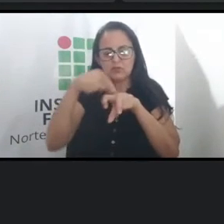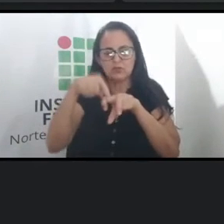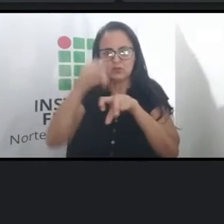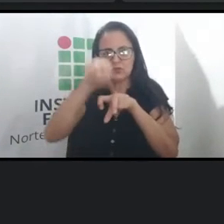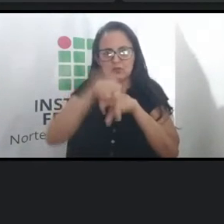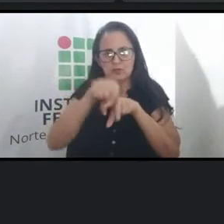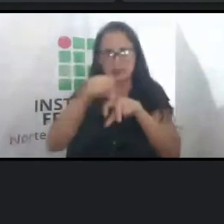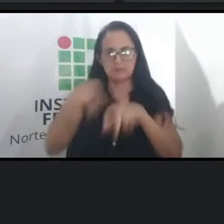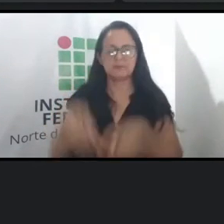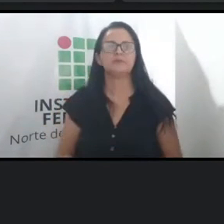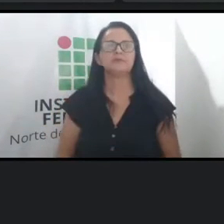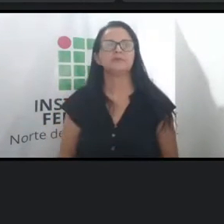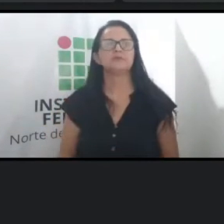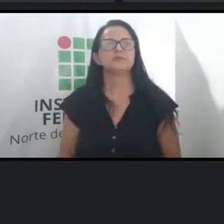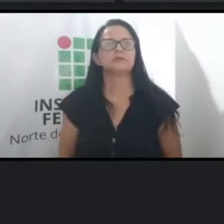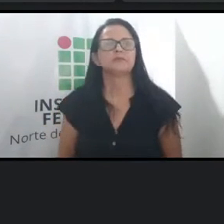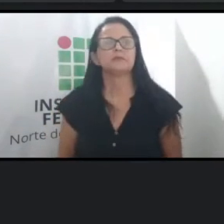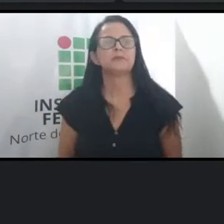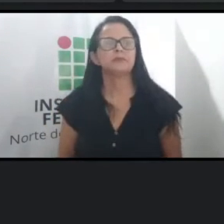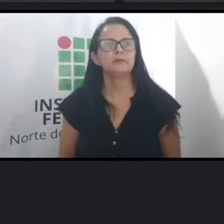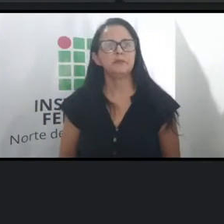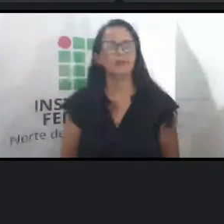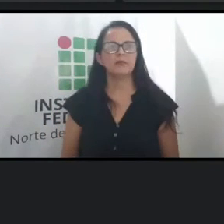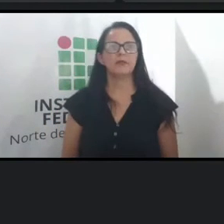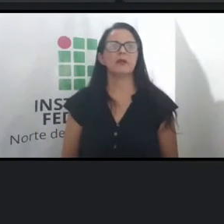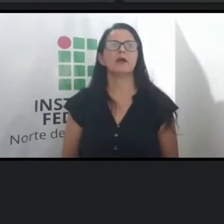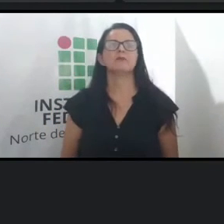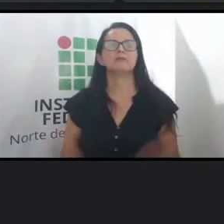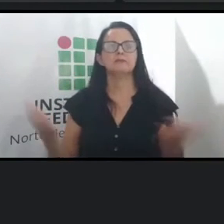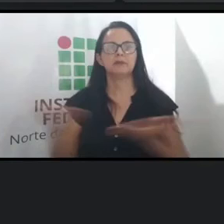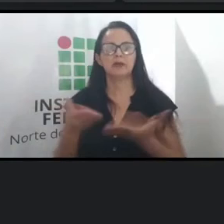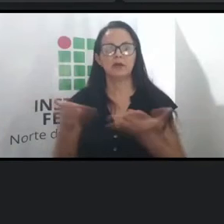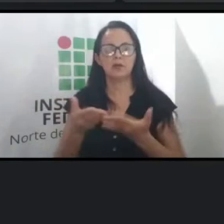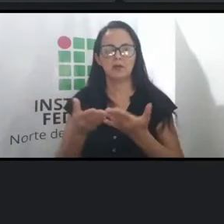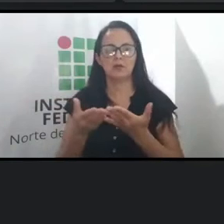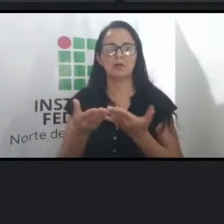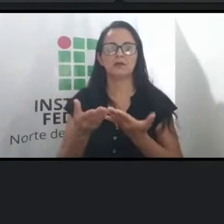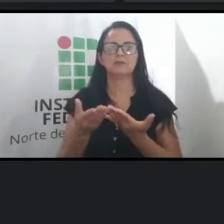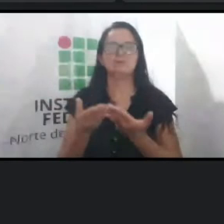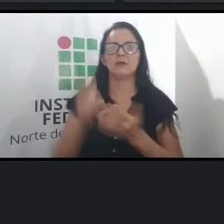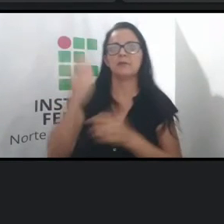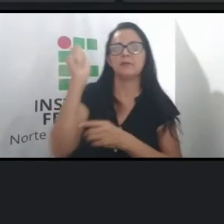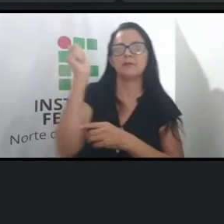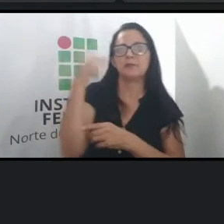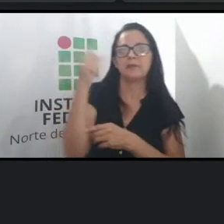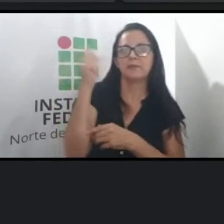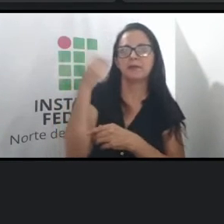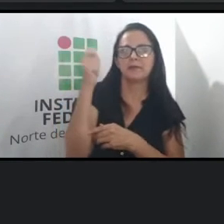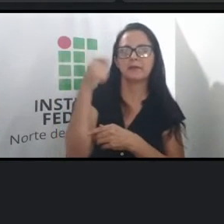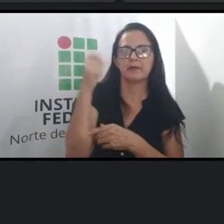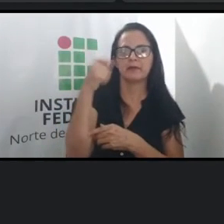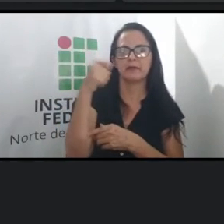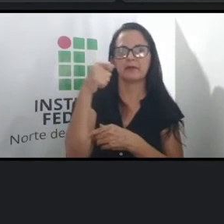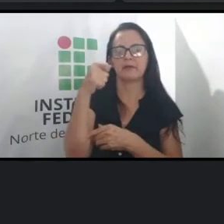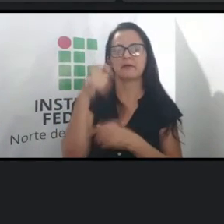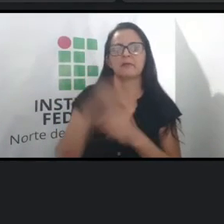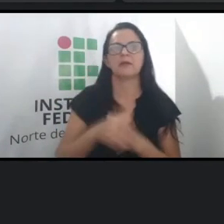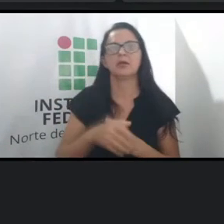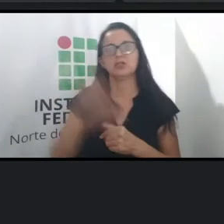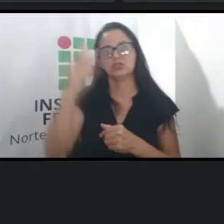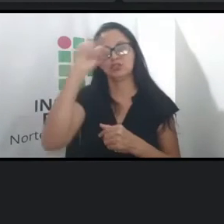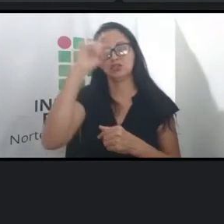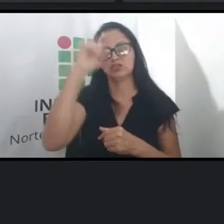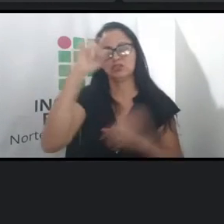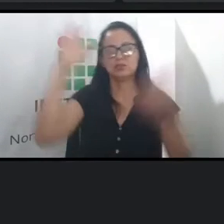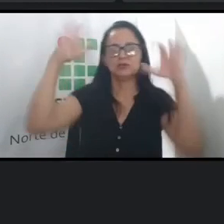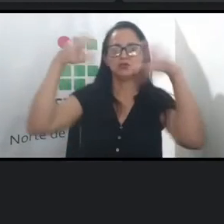Em relação a papagaio e pipas, não devemos soltar o quê? Não devemos soltar pipas em dias de chuva.